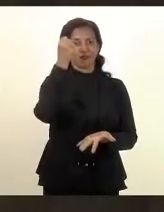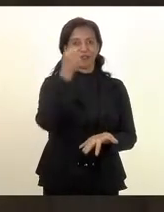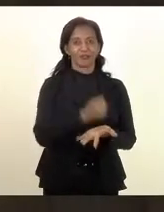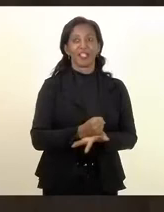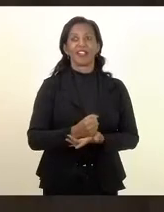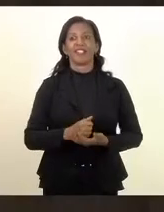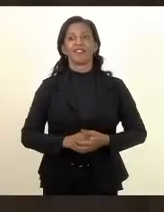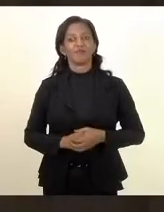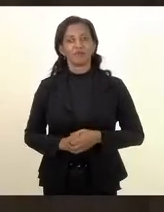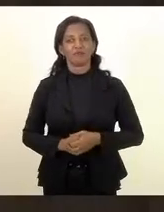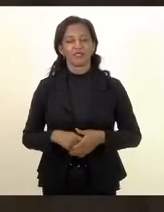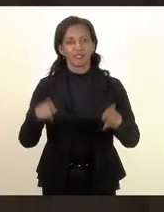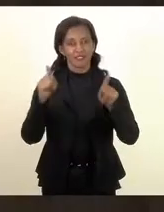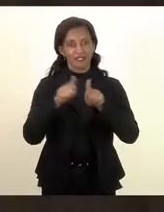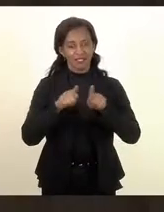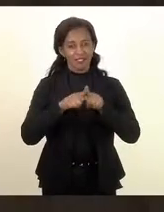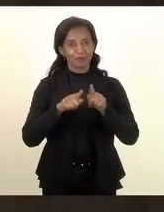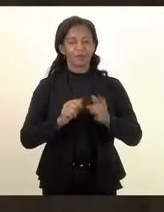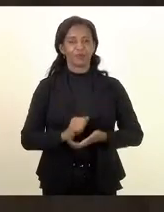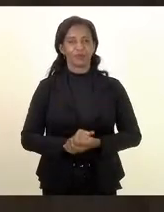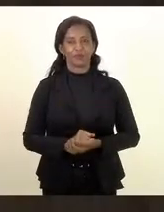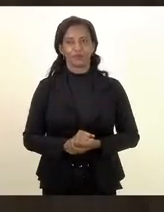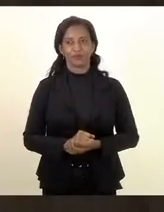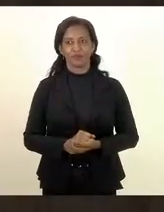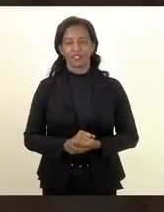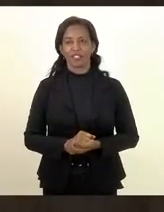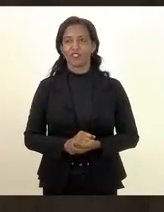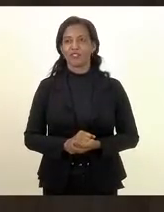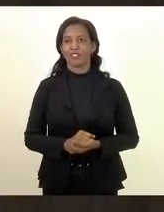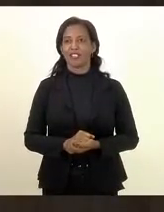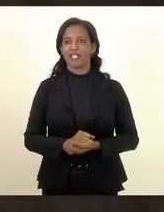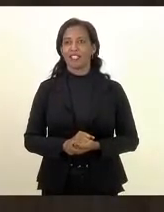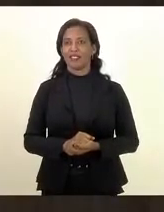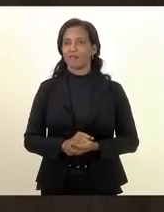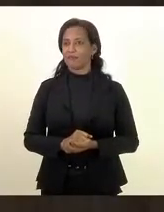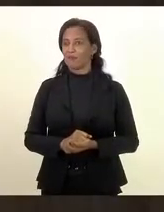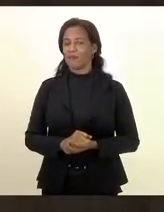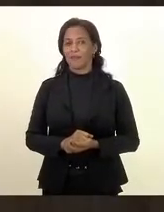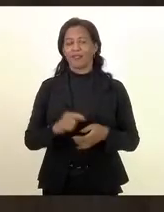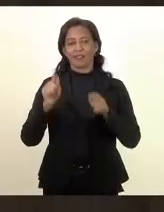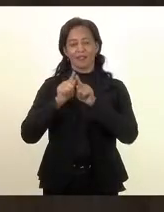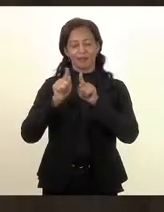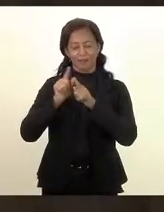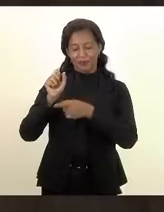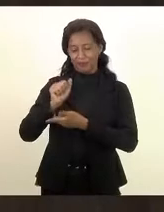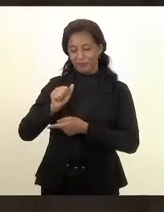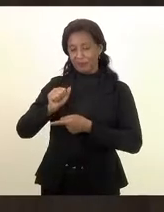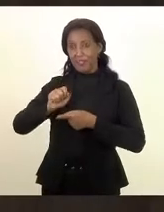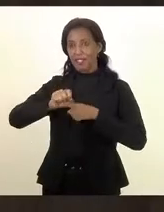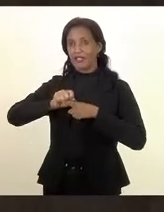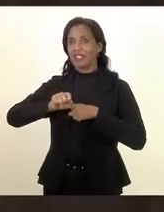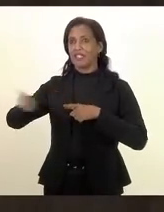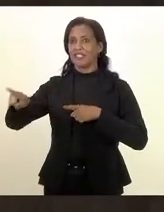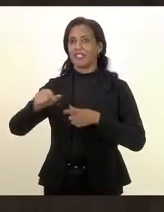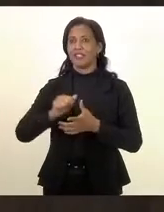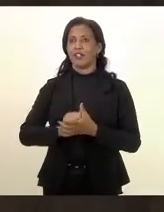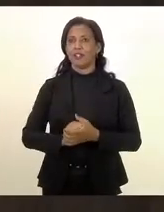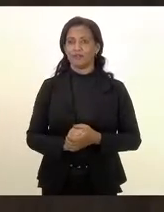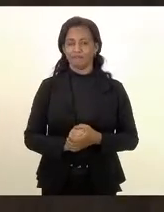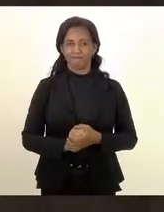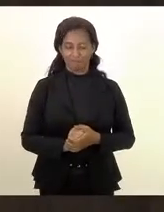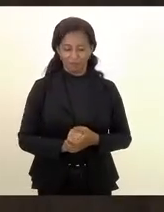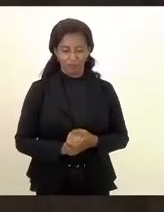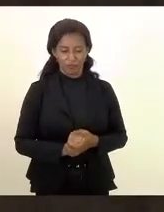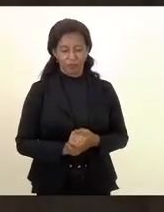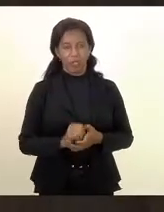aqui presidente destacar a exoneração do ex-secretário Rafael Montenegro